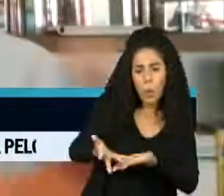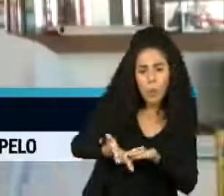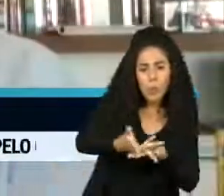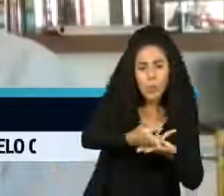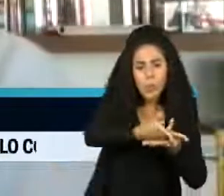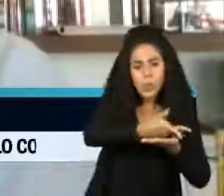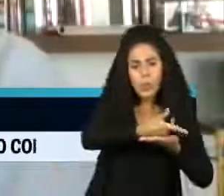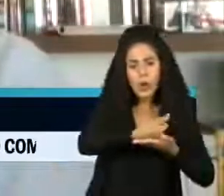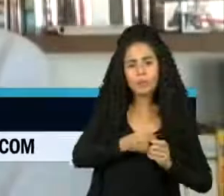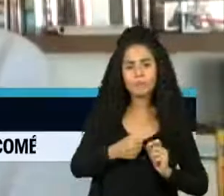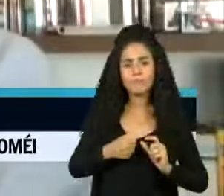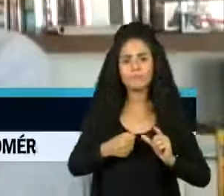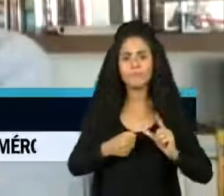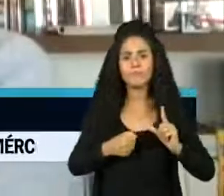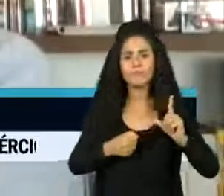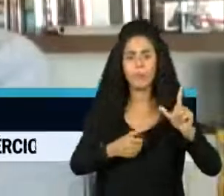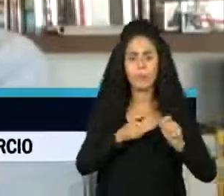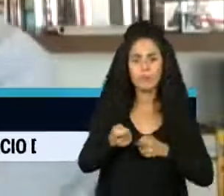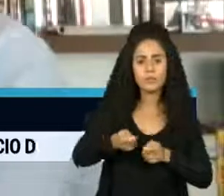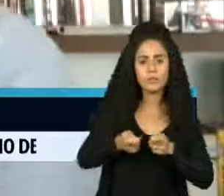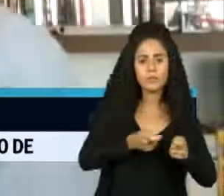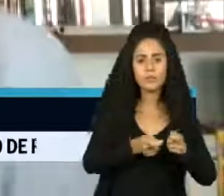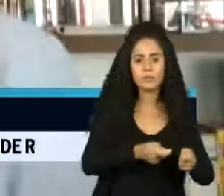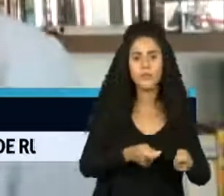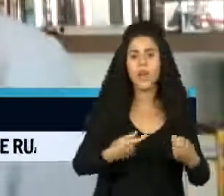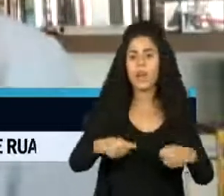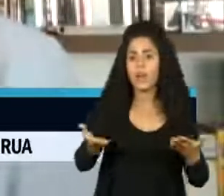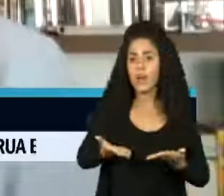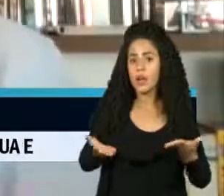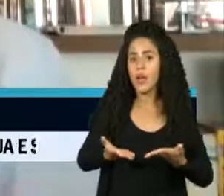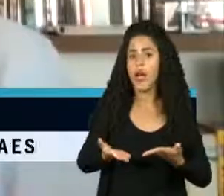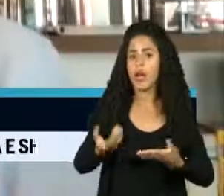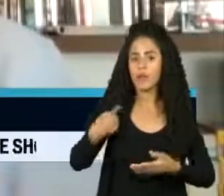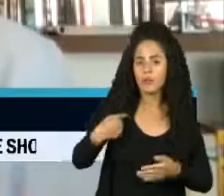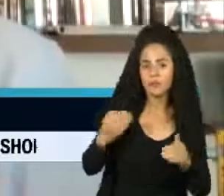adicional acaba sendo consumida por despesa e aí você não sobra caixa para pagar a dívida.